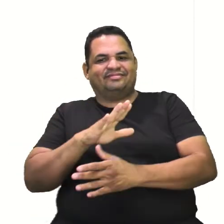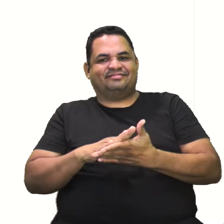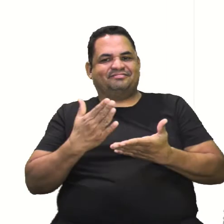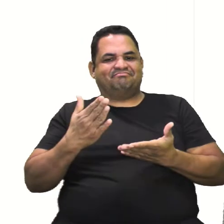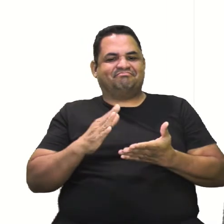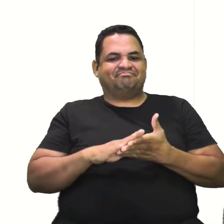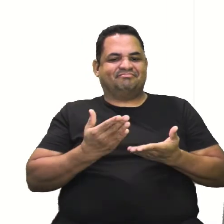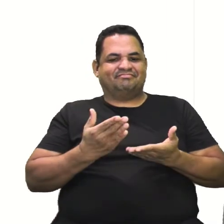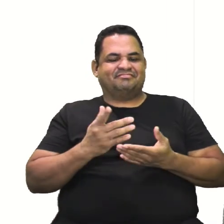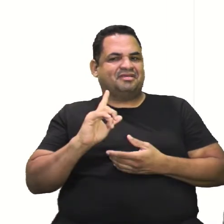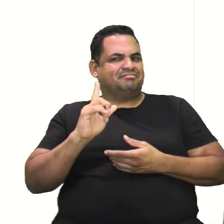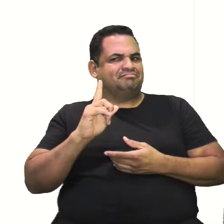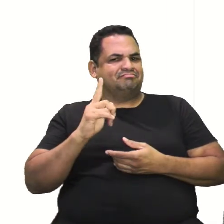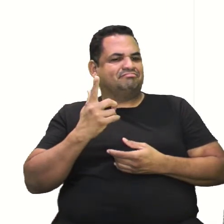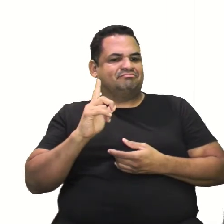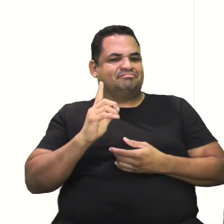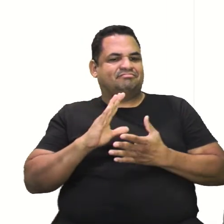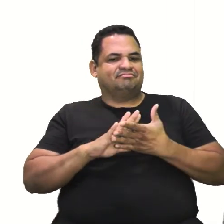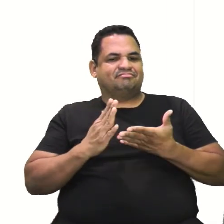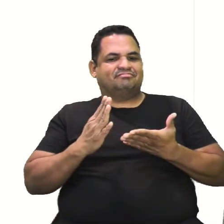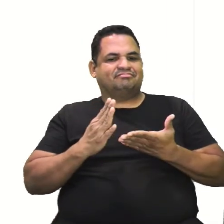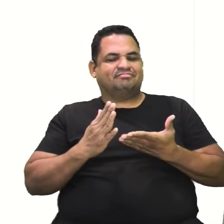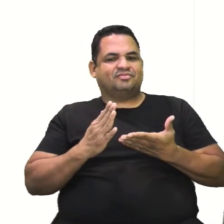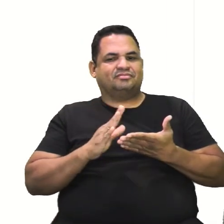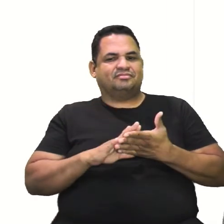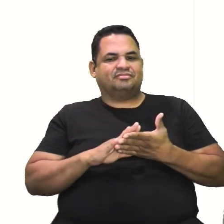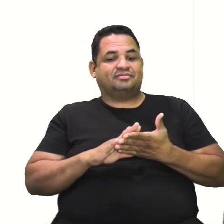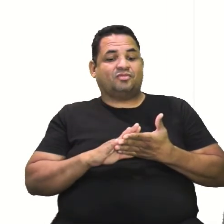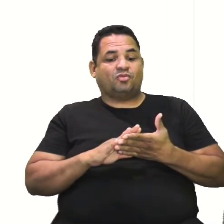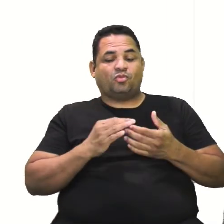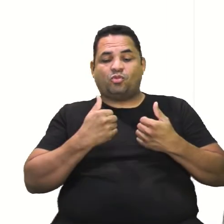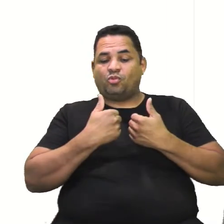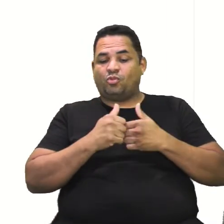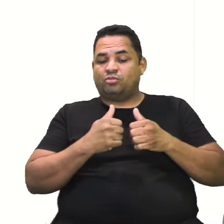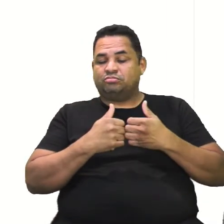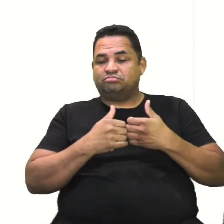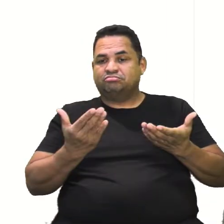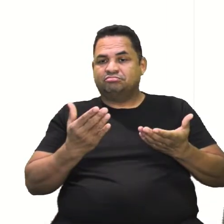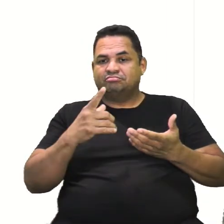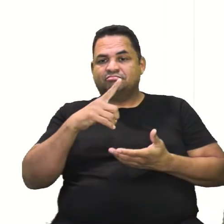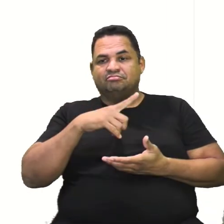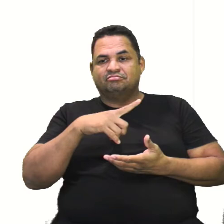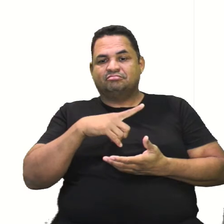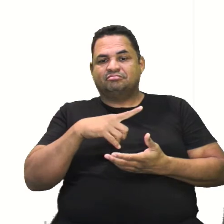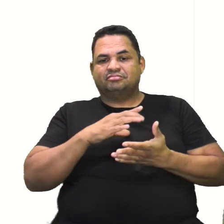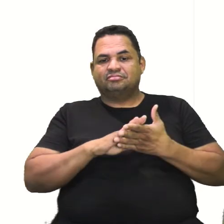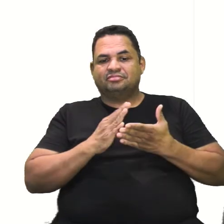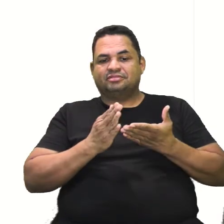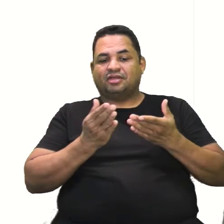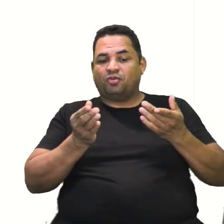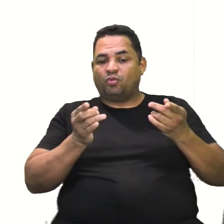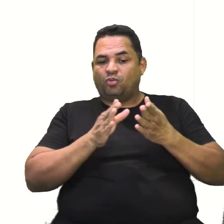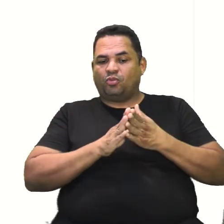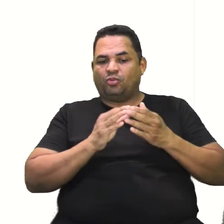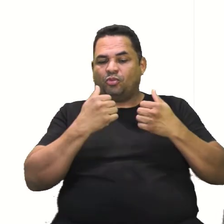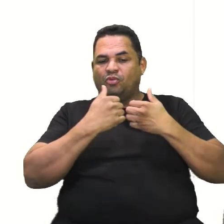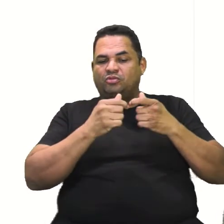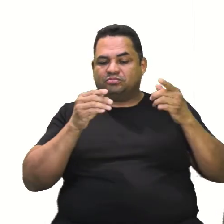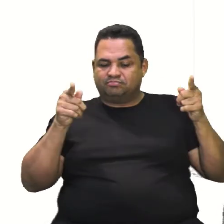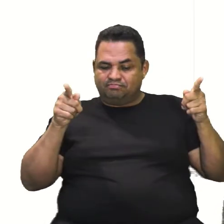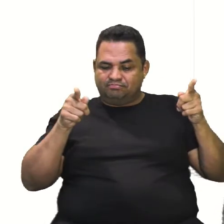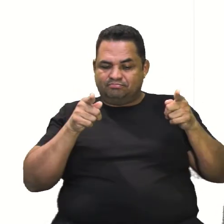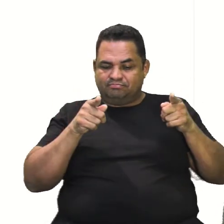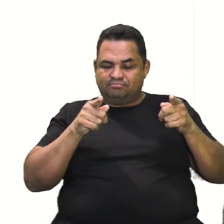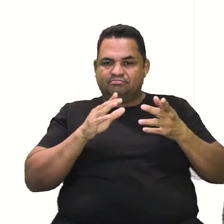de cobrador não é todo ônibus que tem, não. Né? Não é todo o ônibus tem. O que não tem é o micro-ônibus.